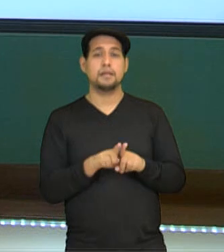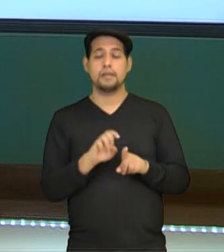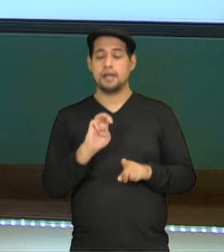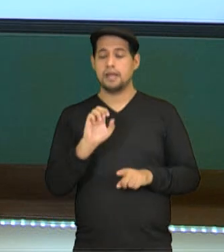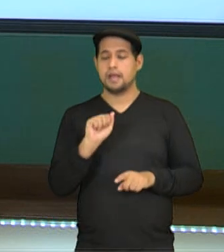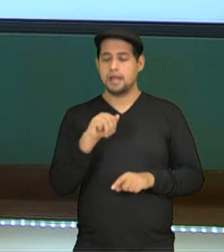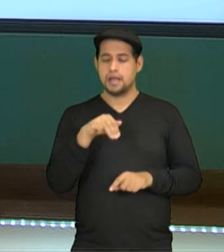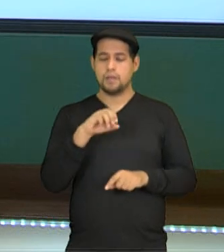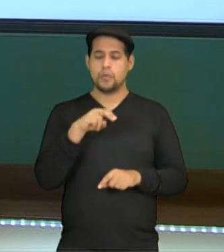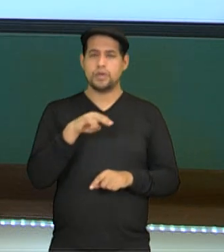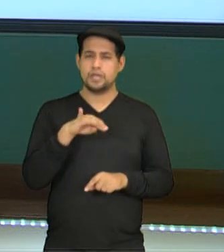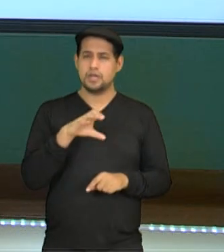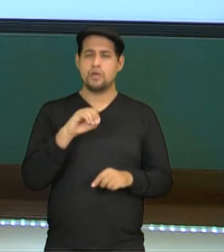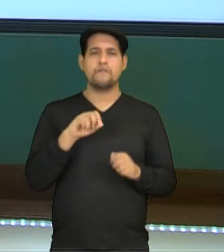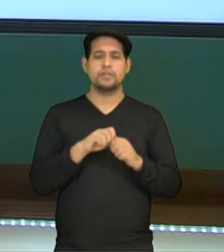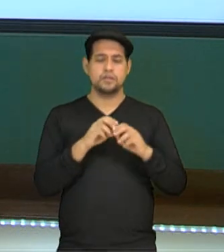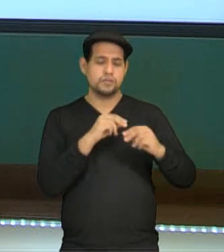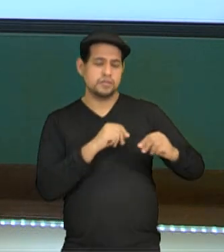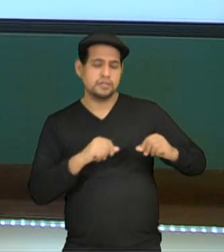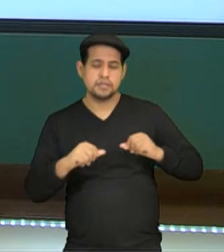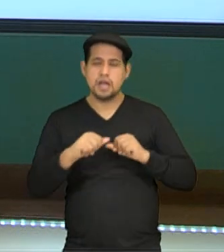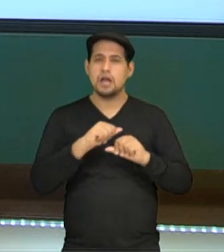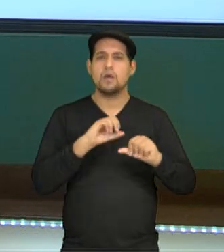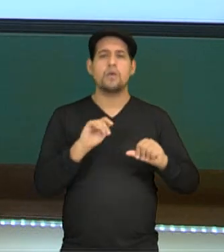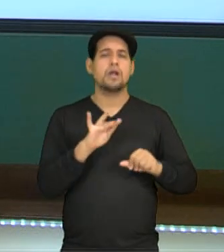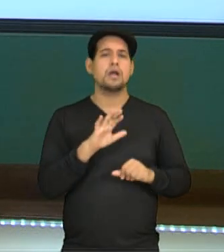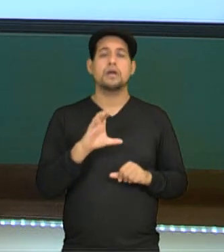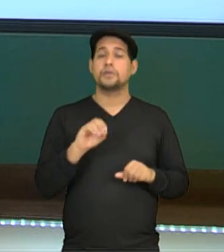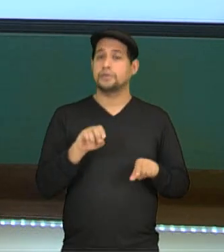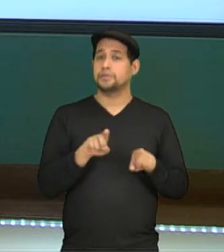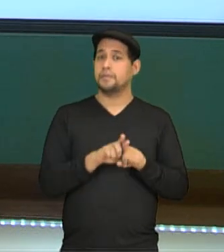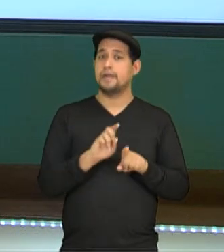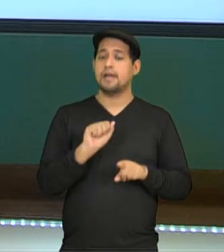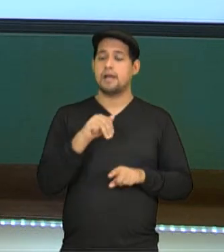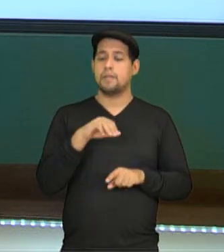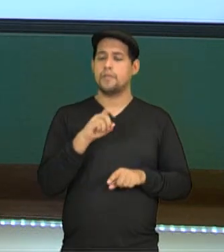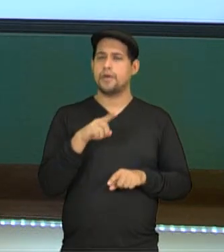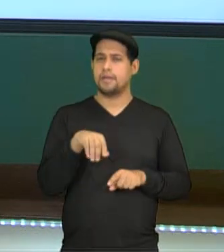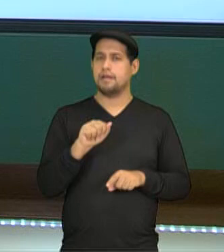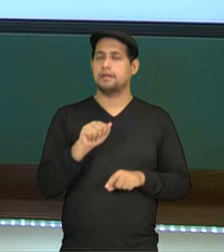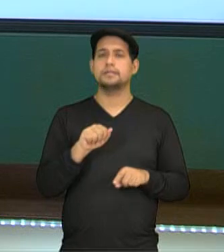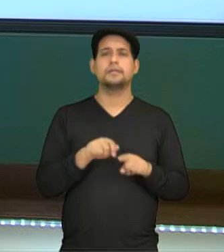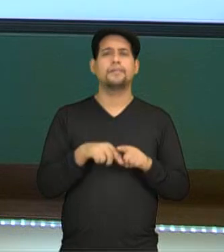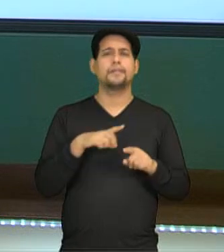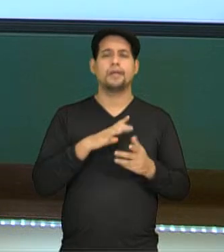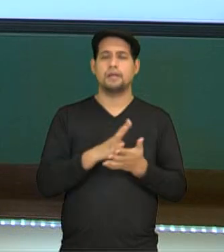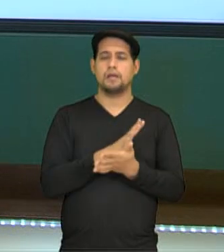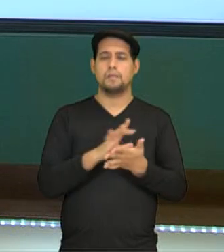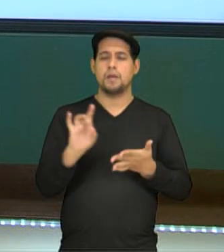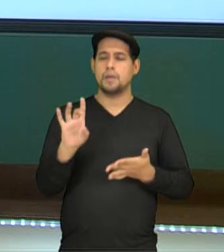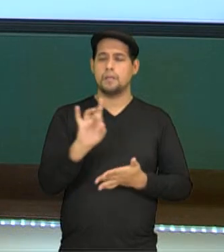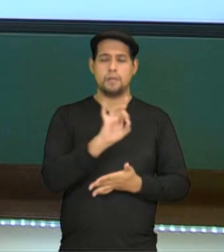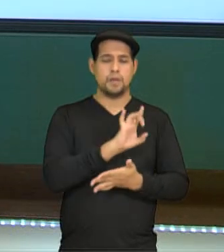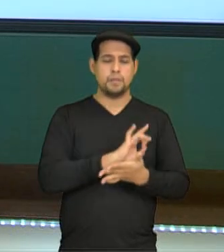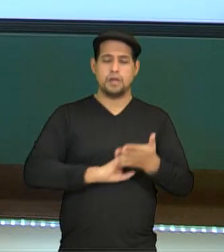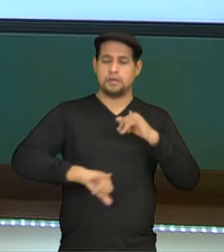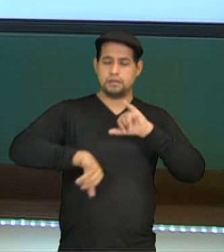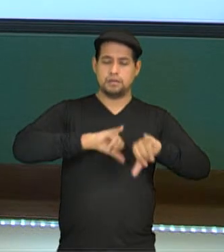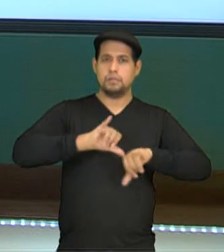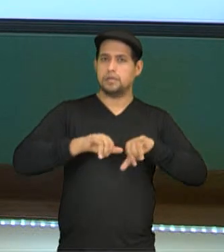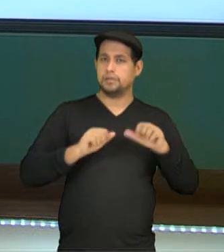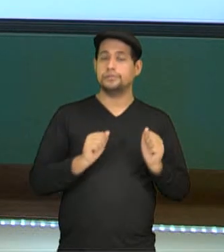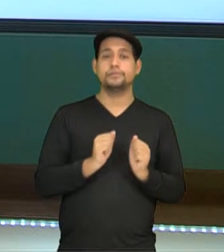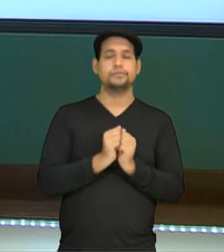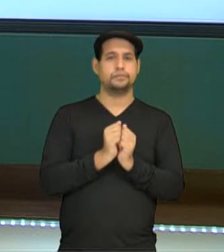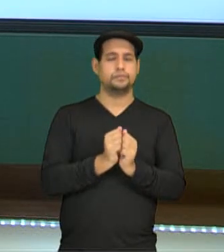formando amida e sal orgânico de amônia. Aí então algumas propriedades químicas